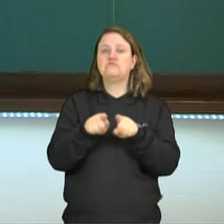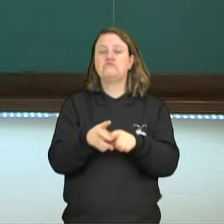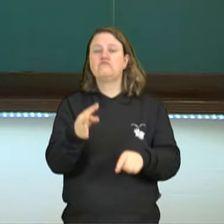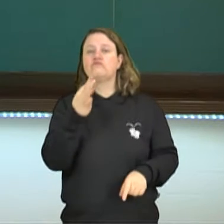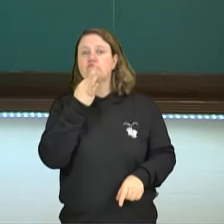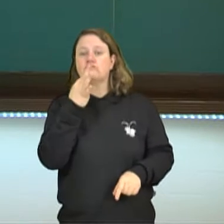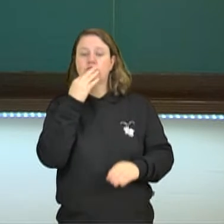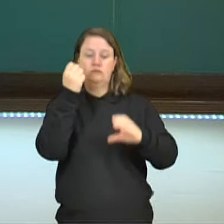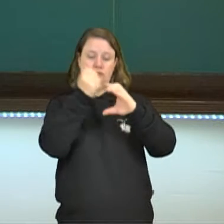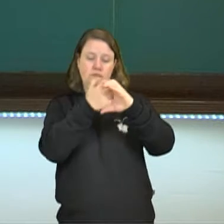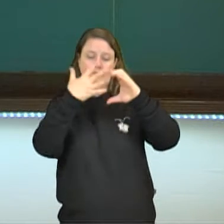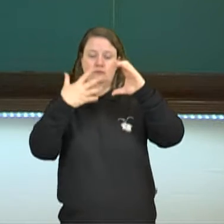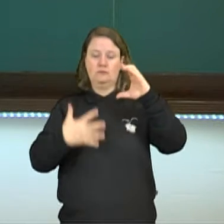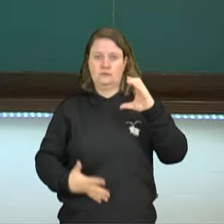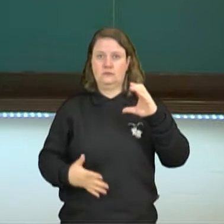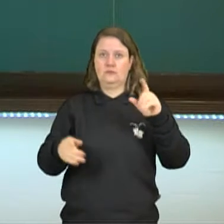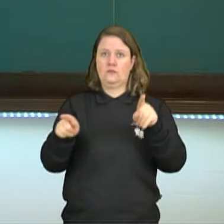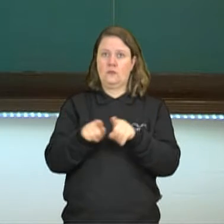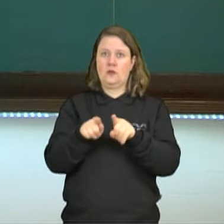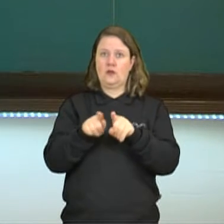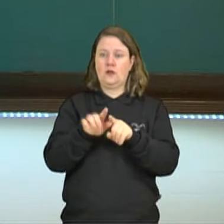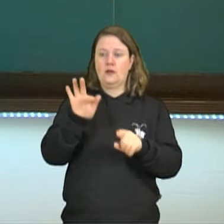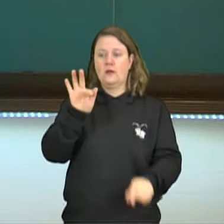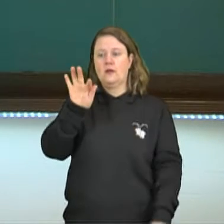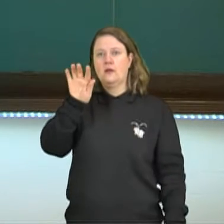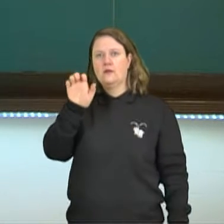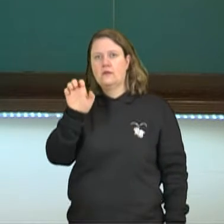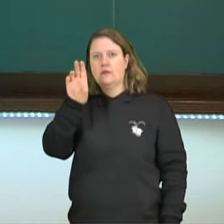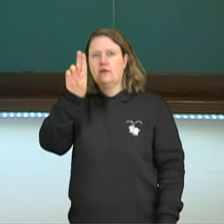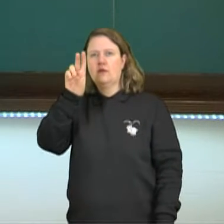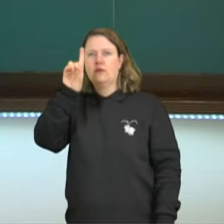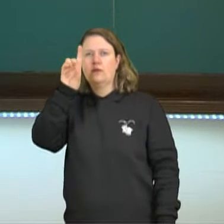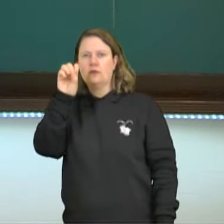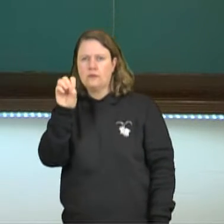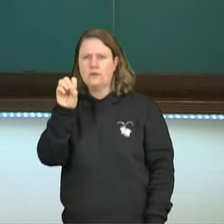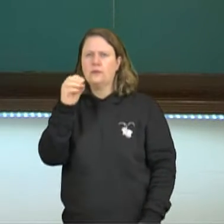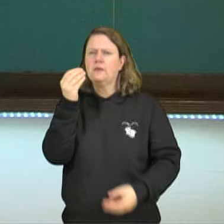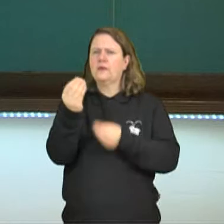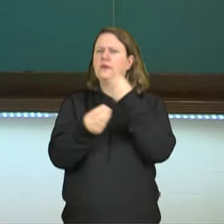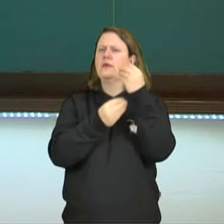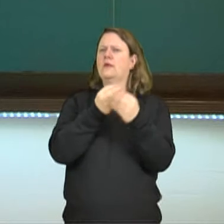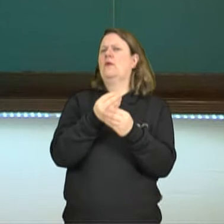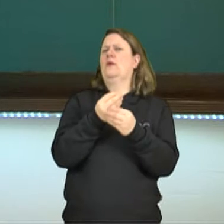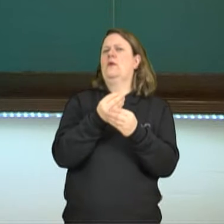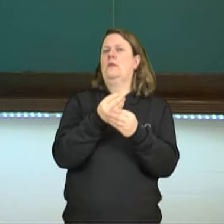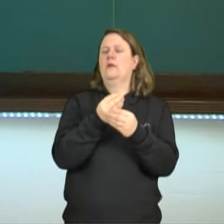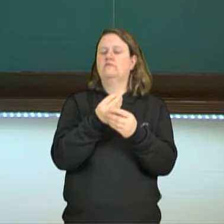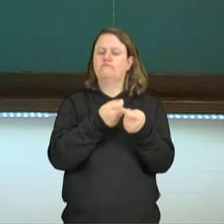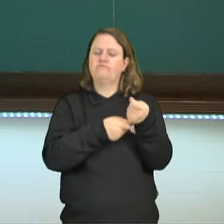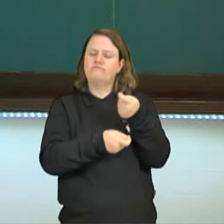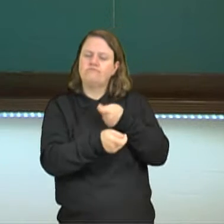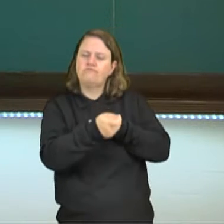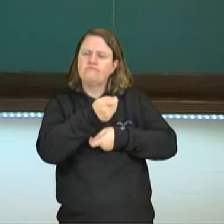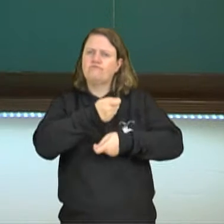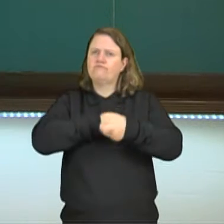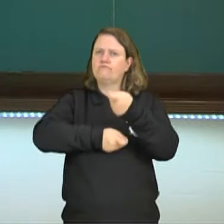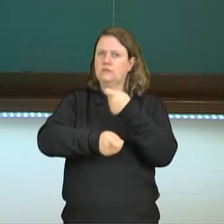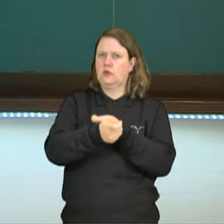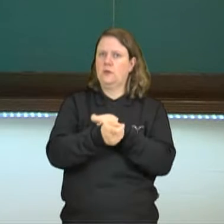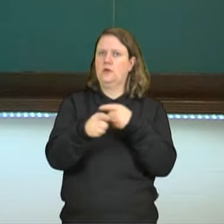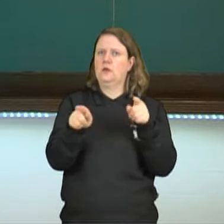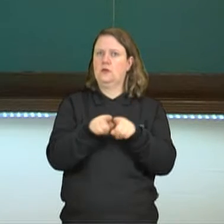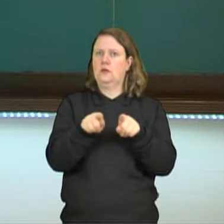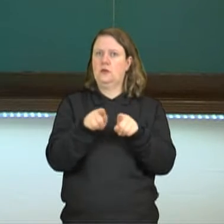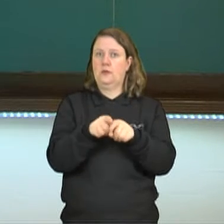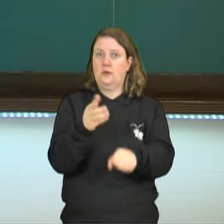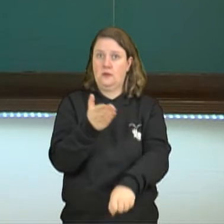as características de um feudo, Essa importante unidade administrativa produtora da